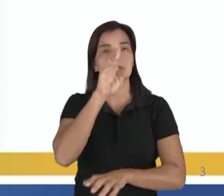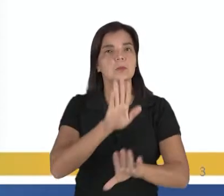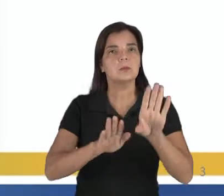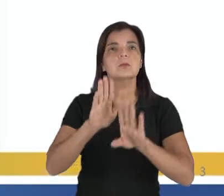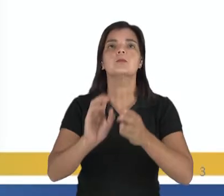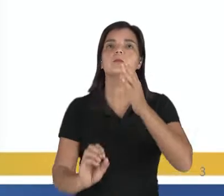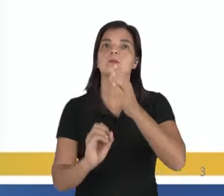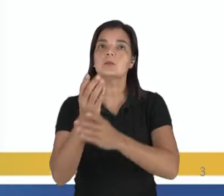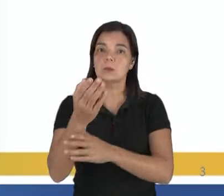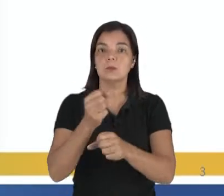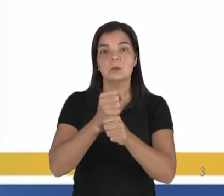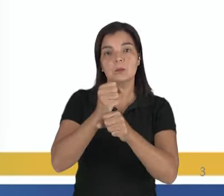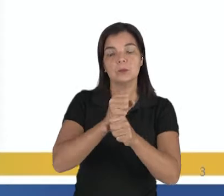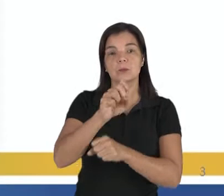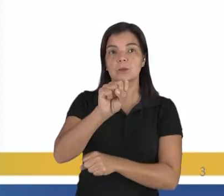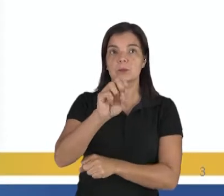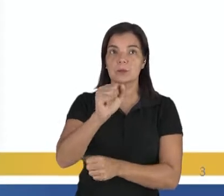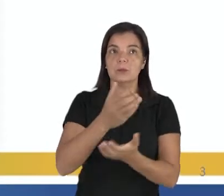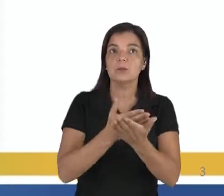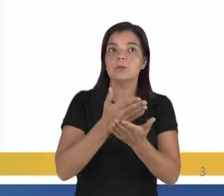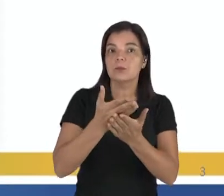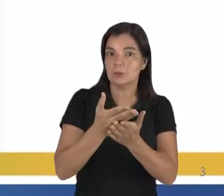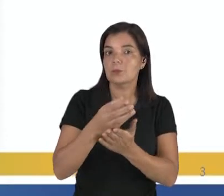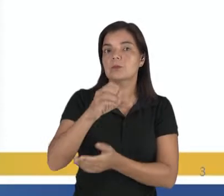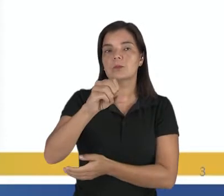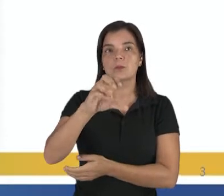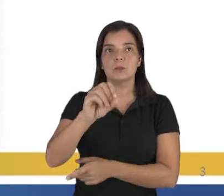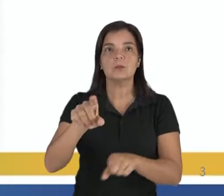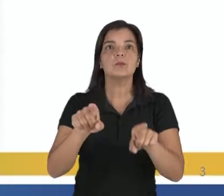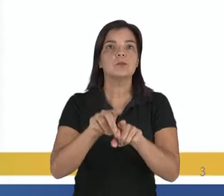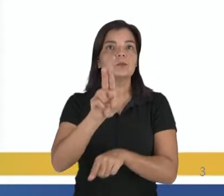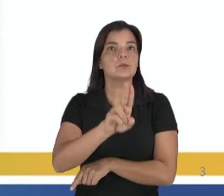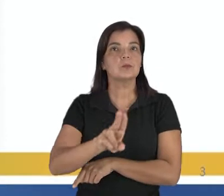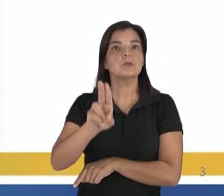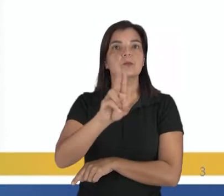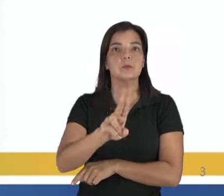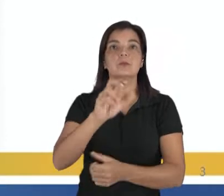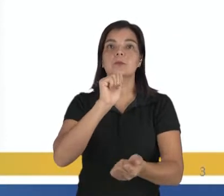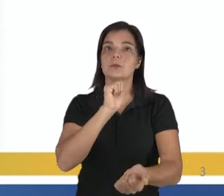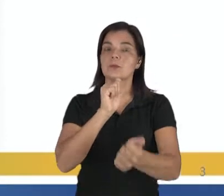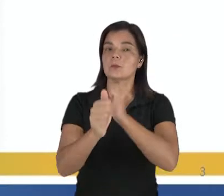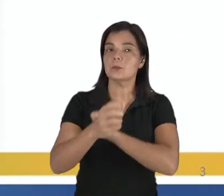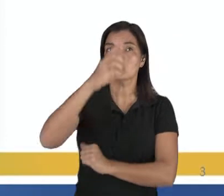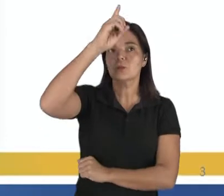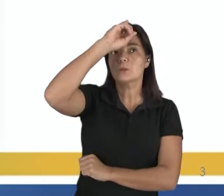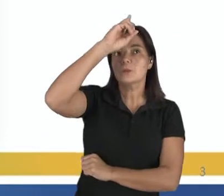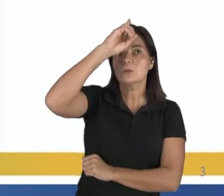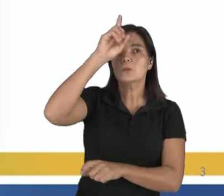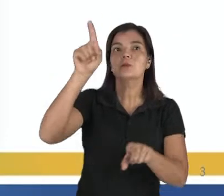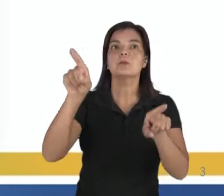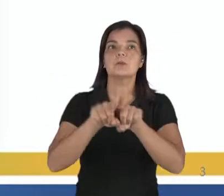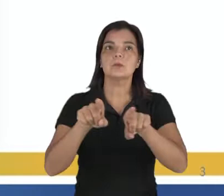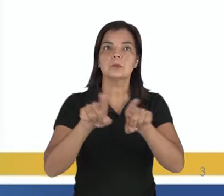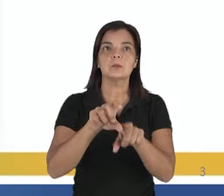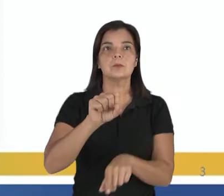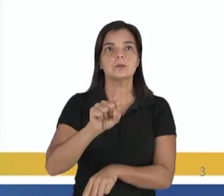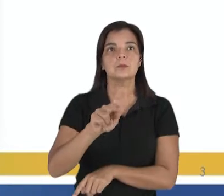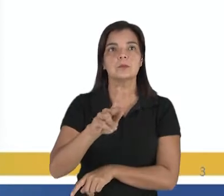no final dos anos 80 e início dos anos 90, quando foi usado para designar esportes de adultos